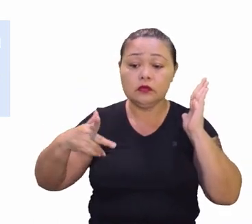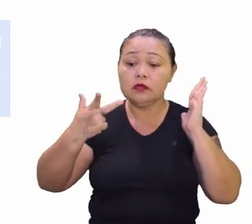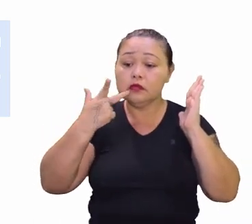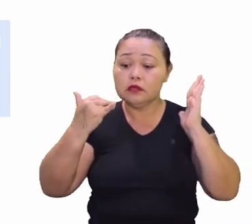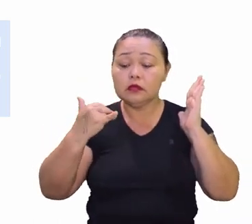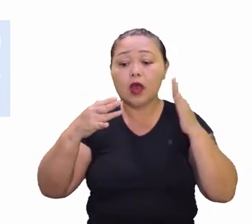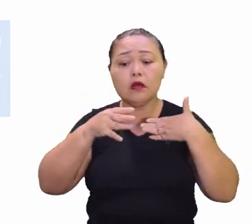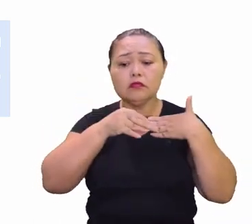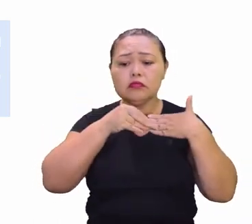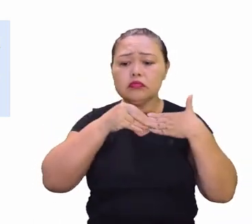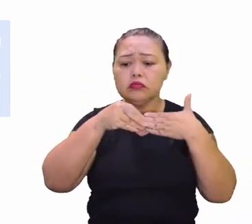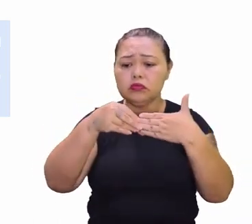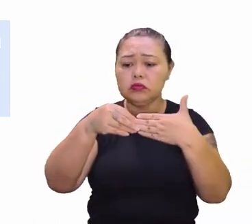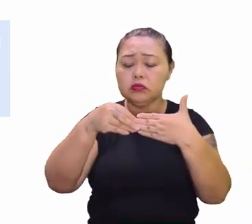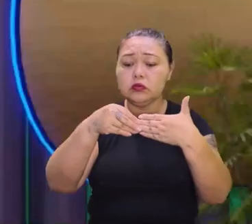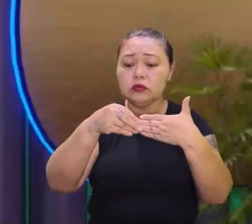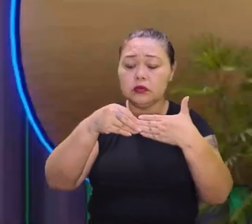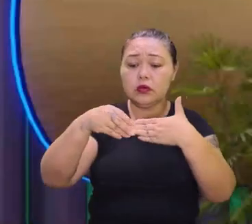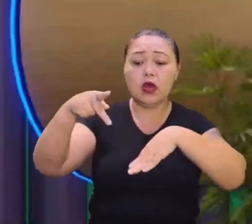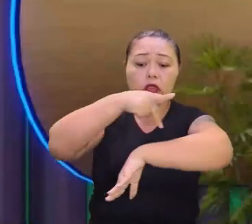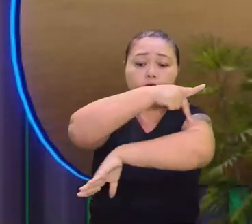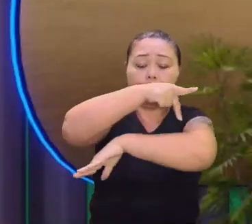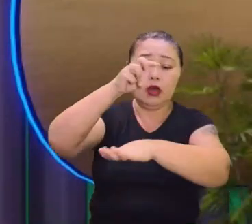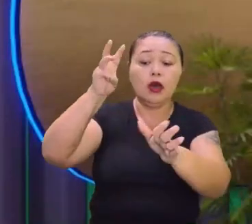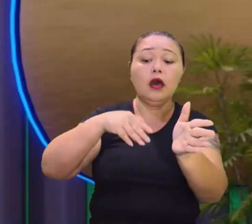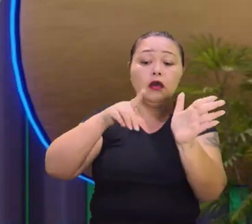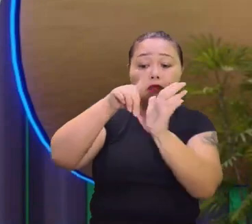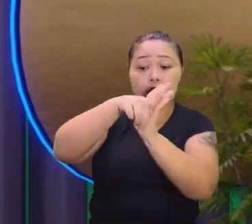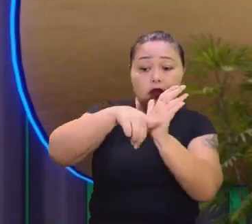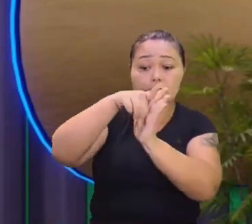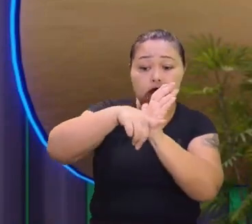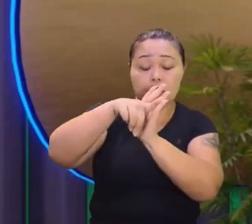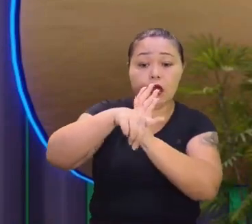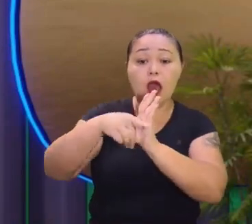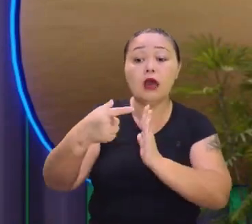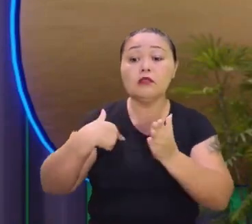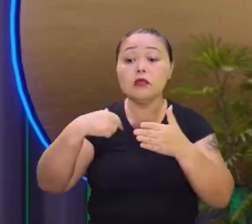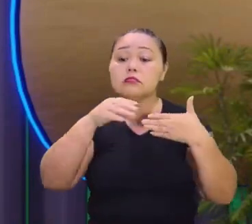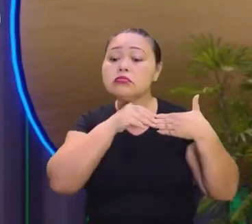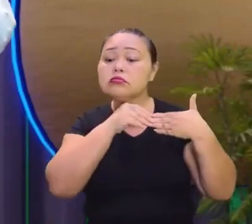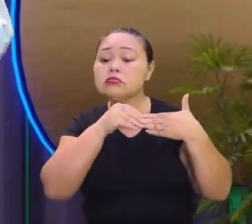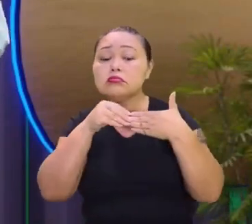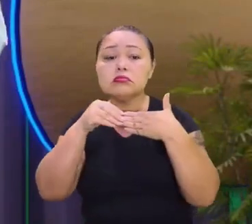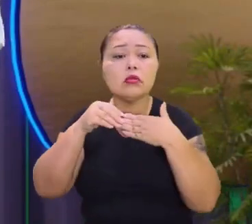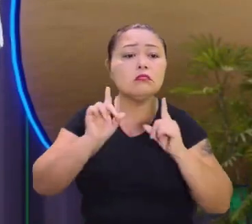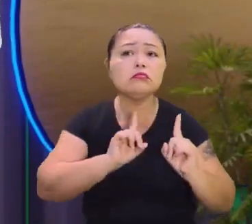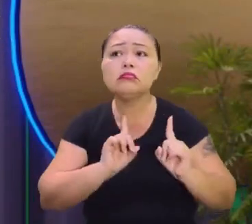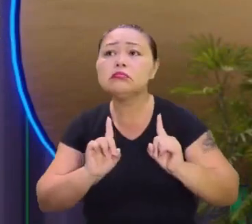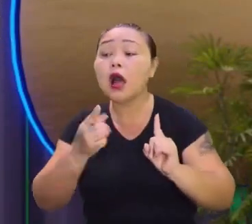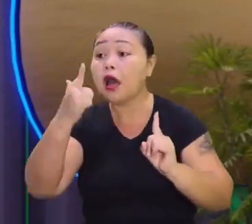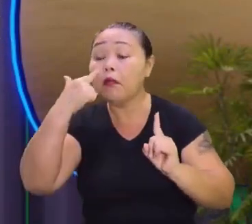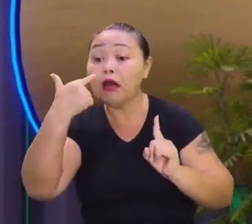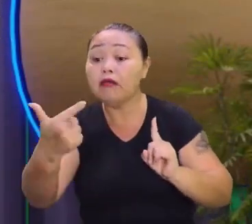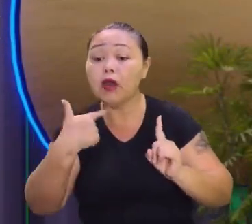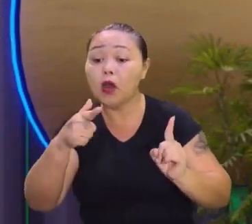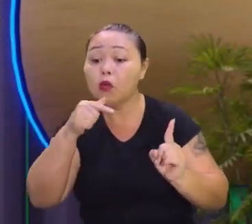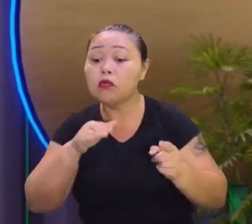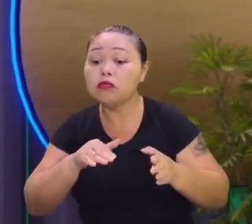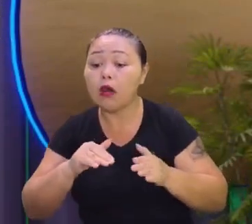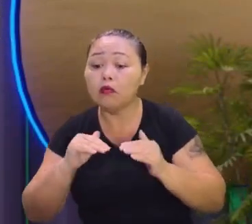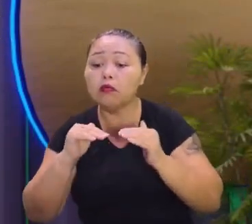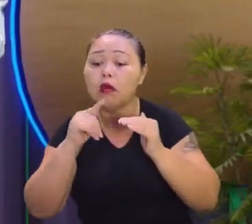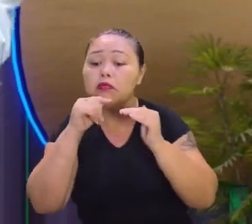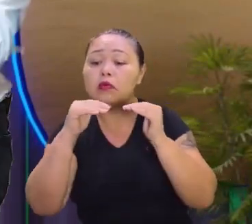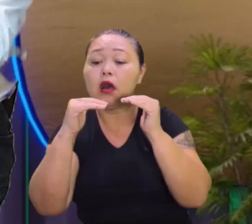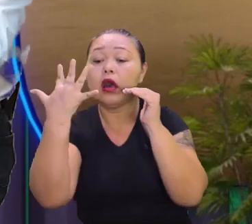pais foi lá na Praça Madeira Mamoré e nos levou para ver o rio cheio. E só que eu